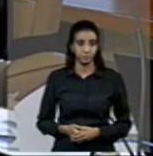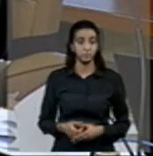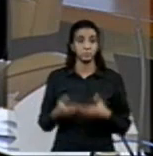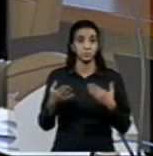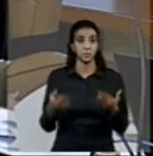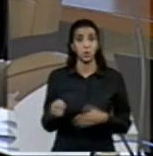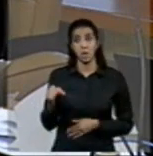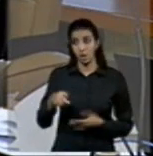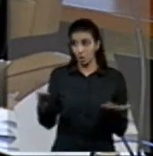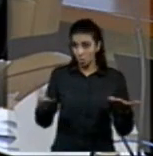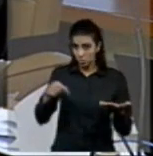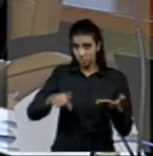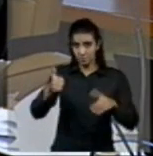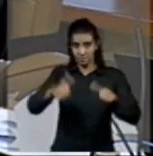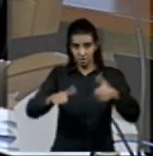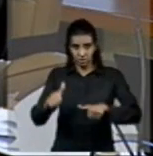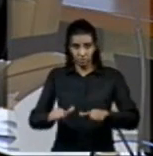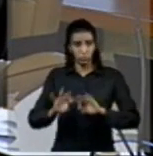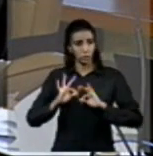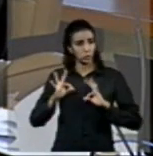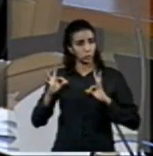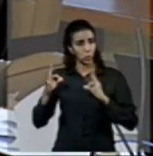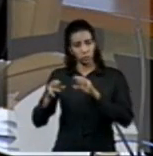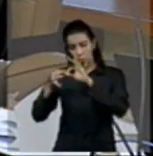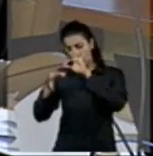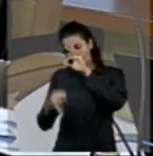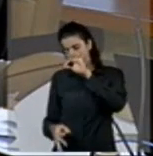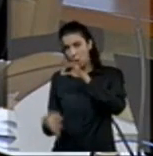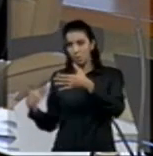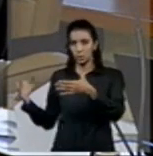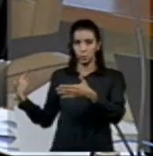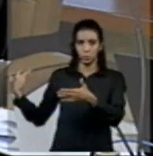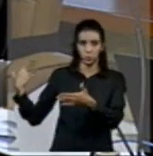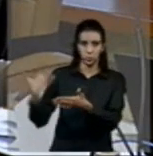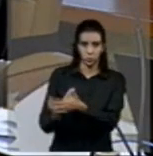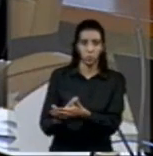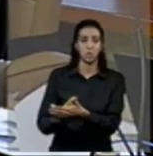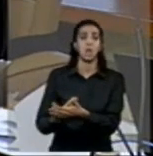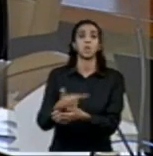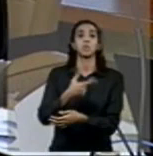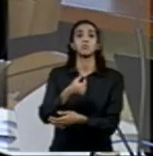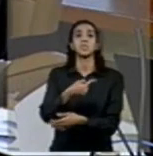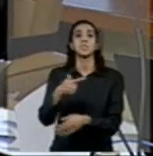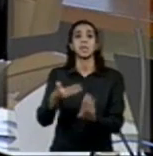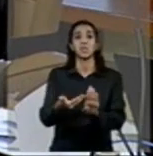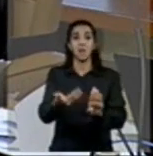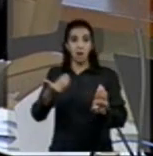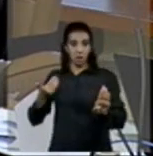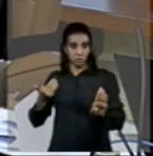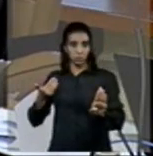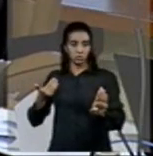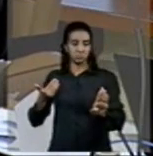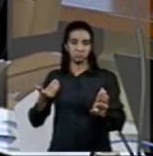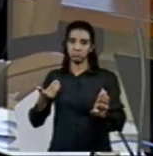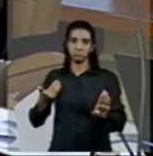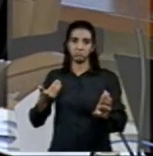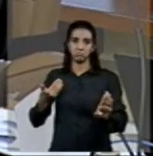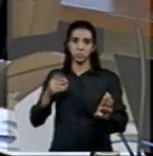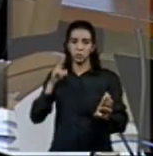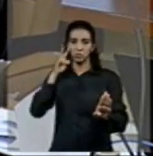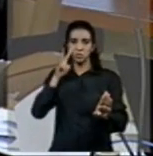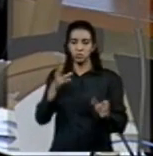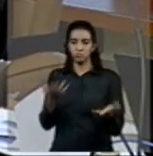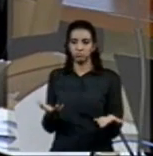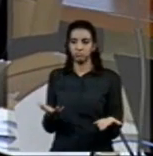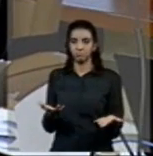estamos a fazer até o arcabouço legislativo anterior a 2017, não vejo